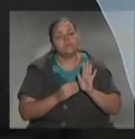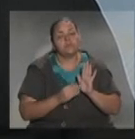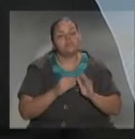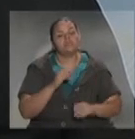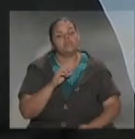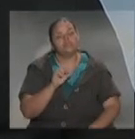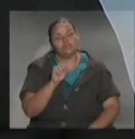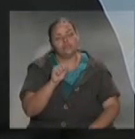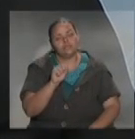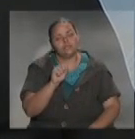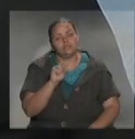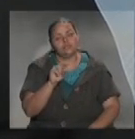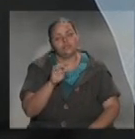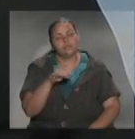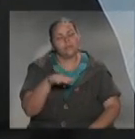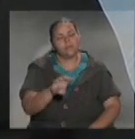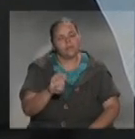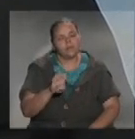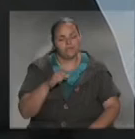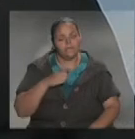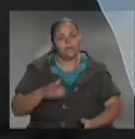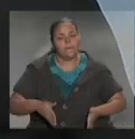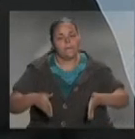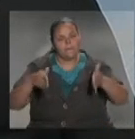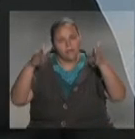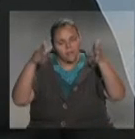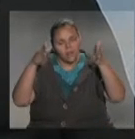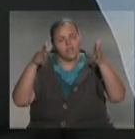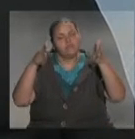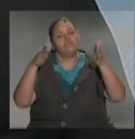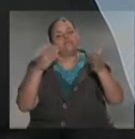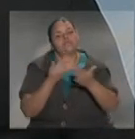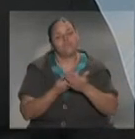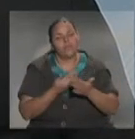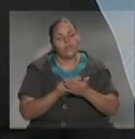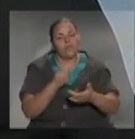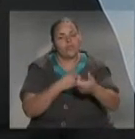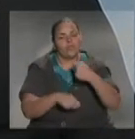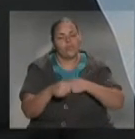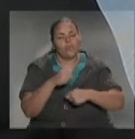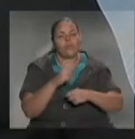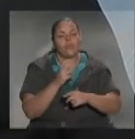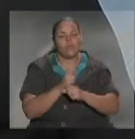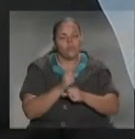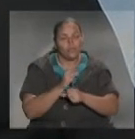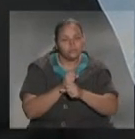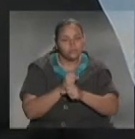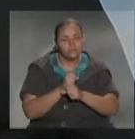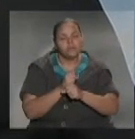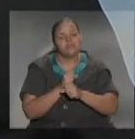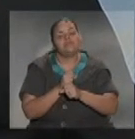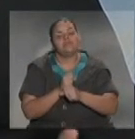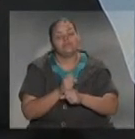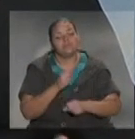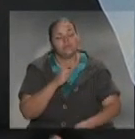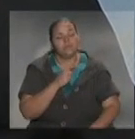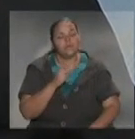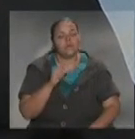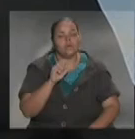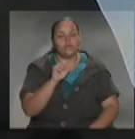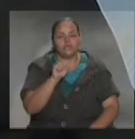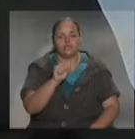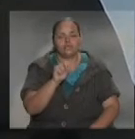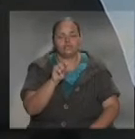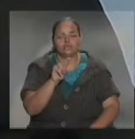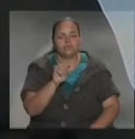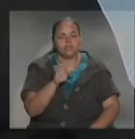sustentabilidade. Nós temos o nosso prédio da nossa Escola de Contas, que Ele tem,